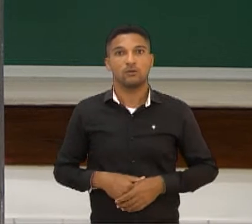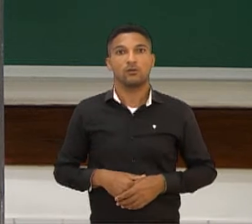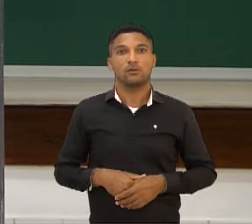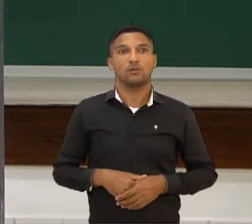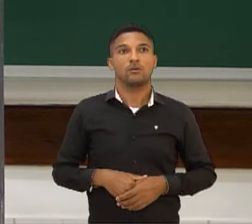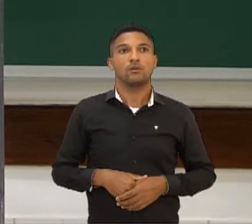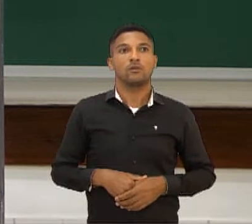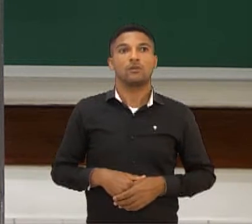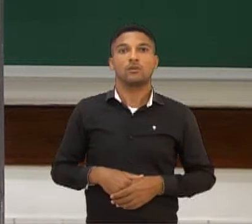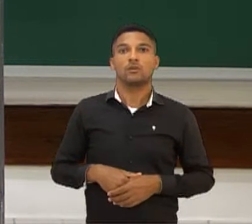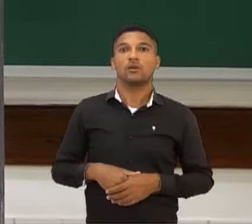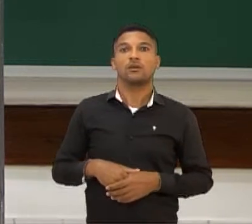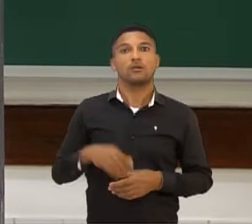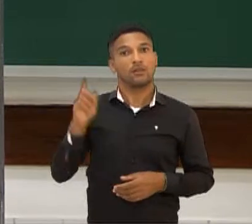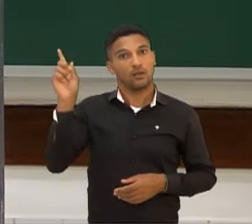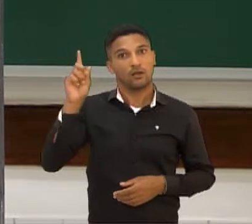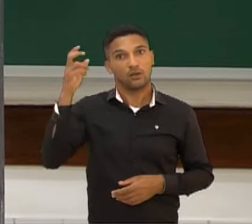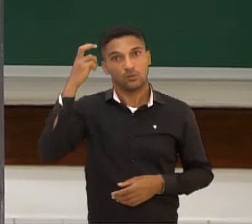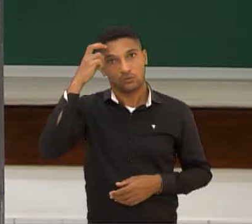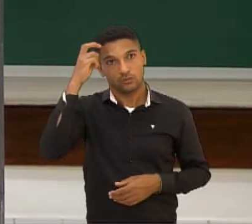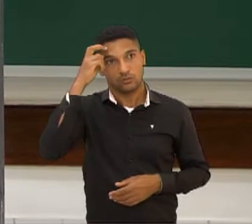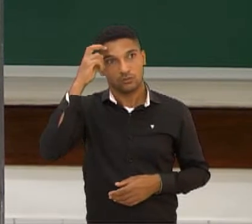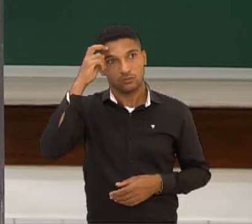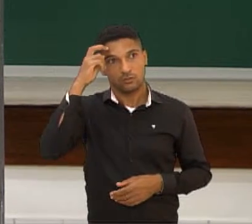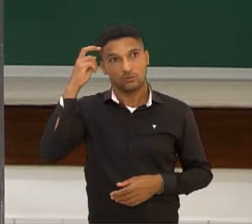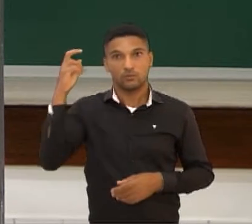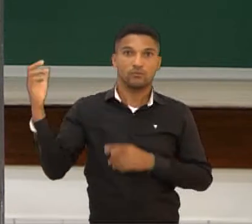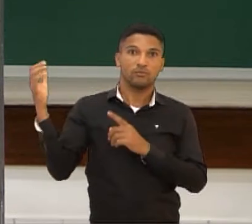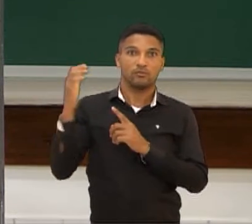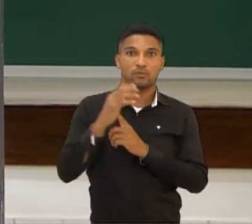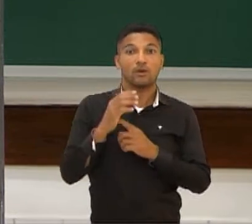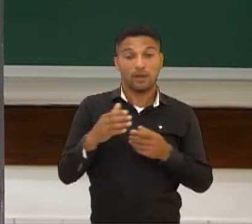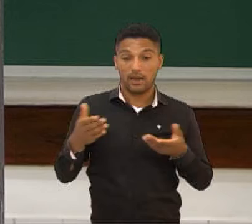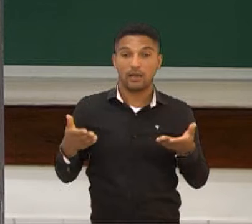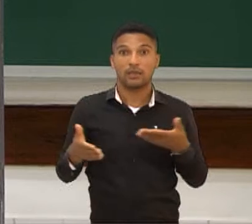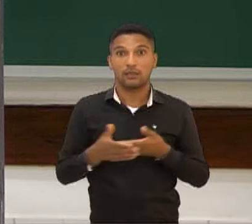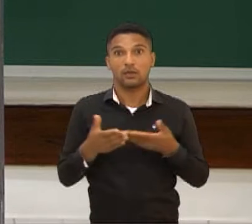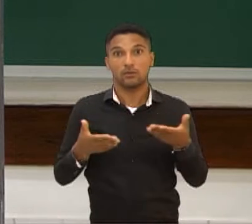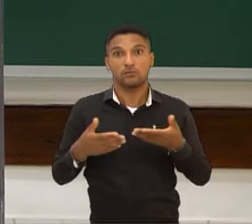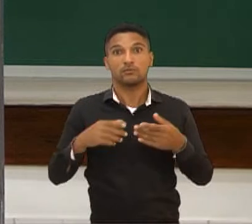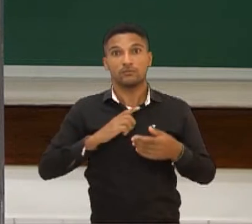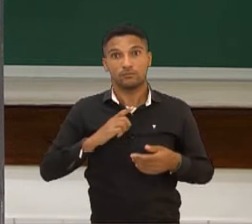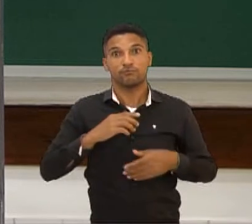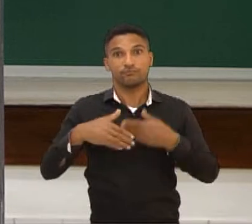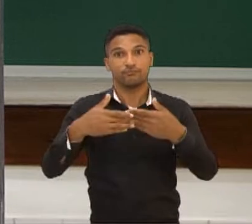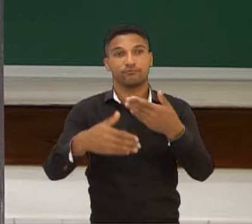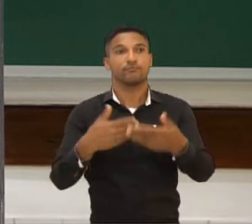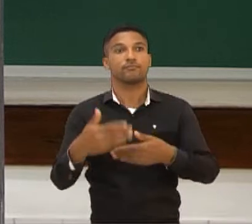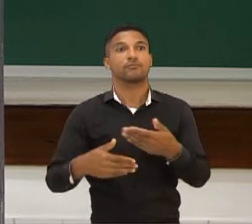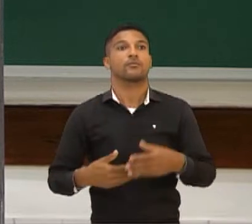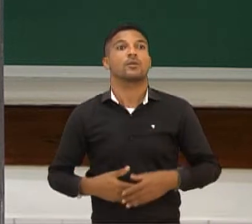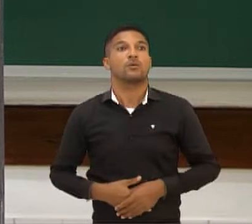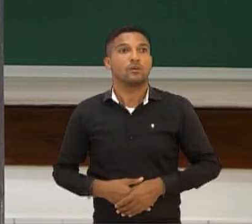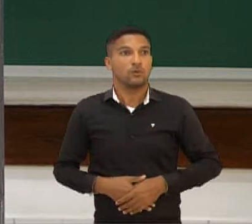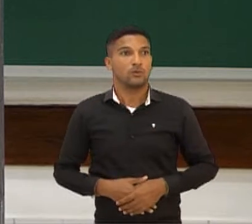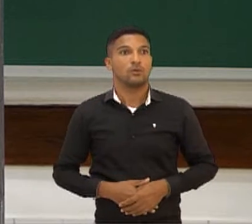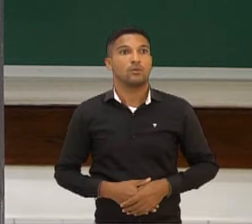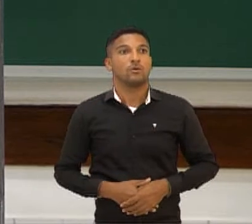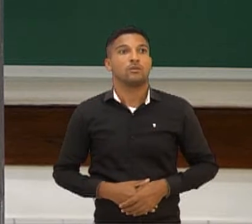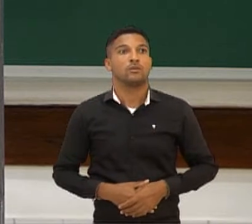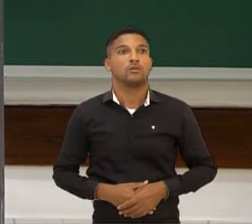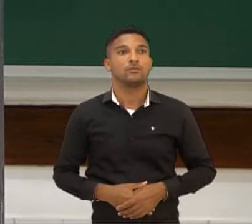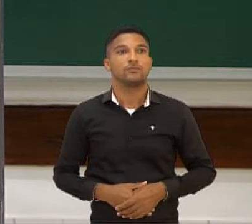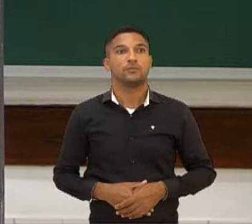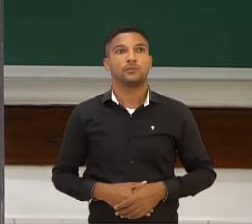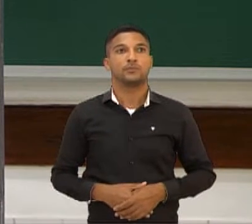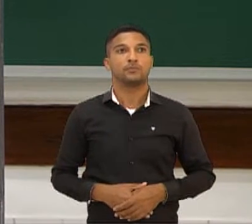na nossa cultura. Aqui eu peguei e falei do jongo, que ele é uma manifestação cultural mais comum, né,